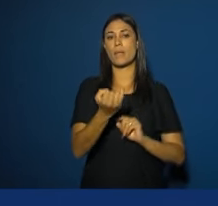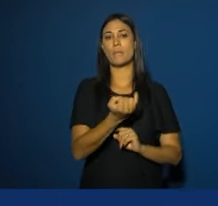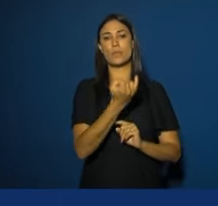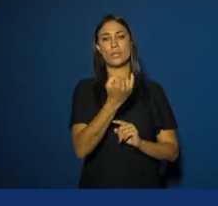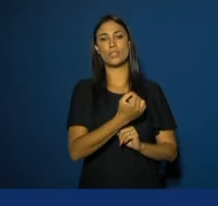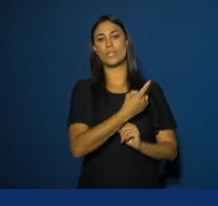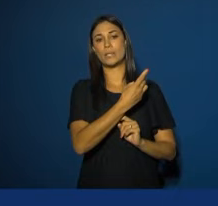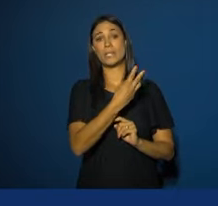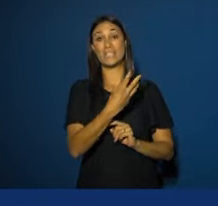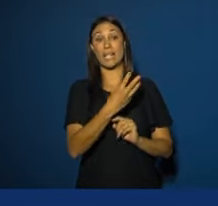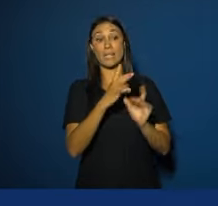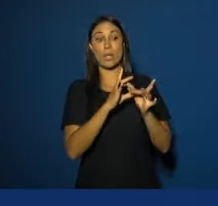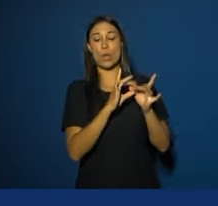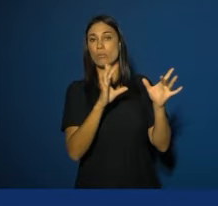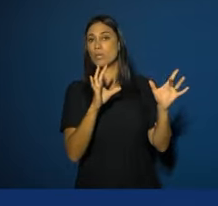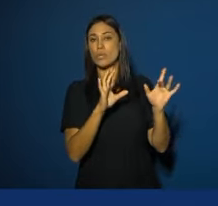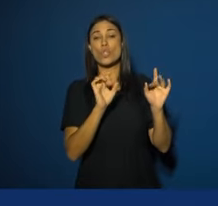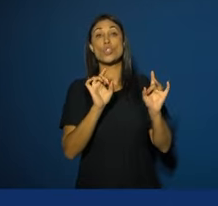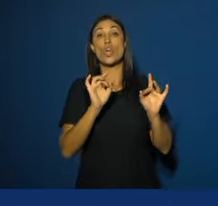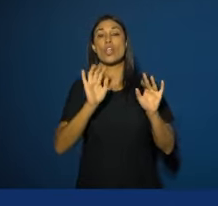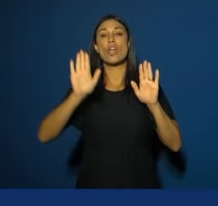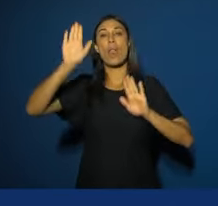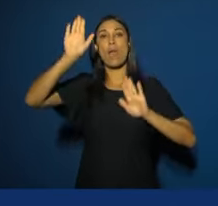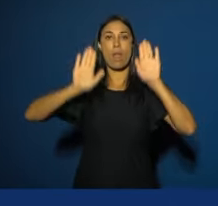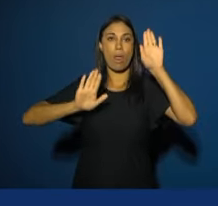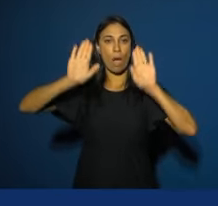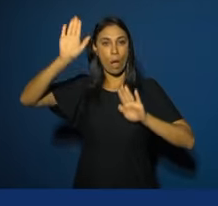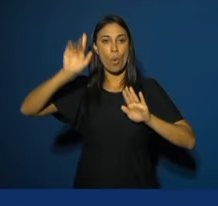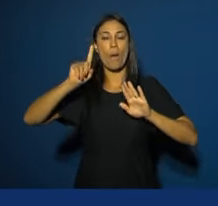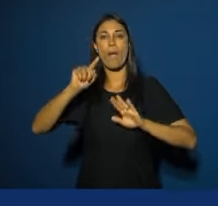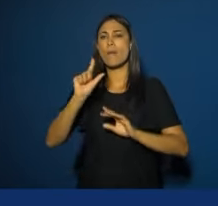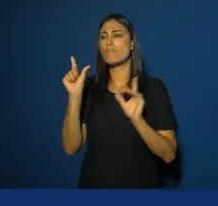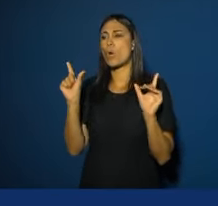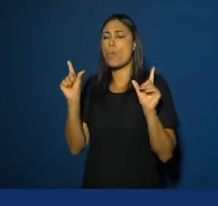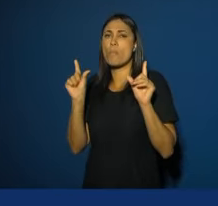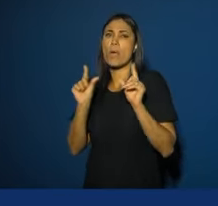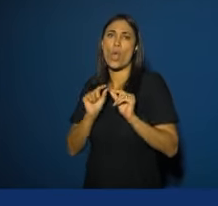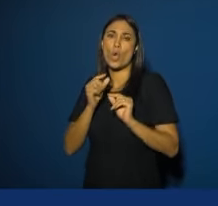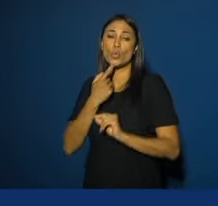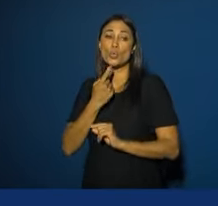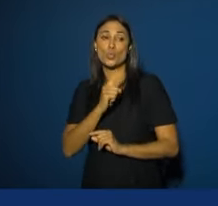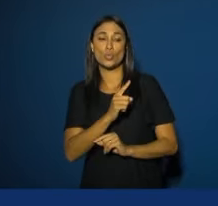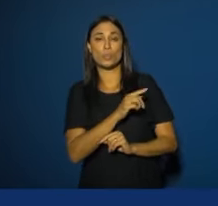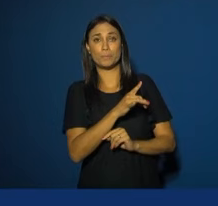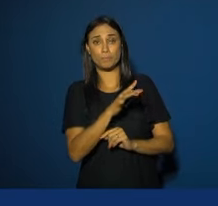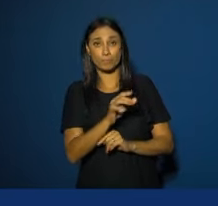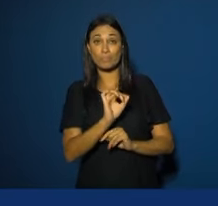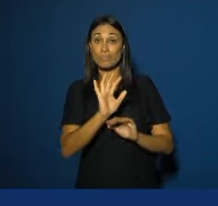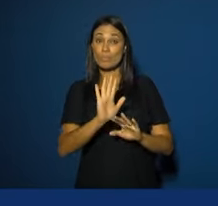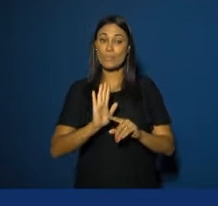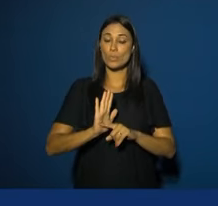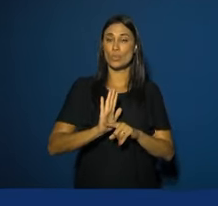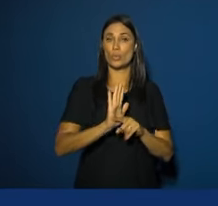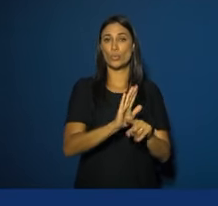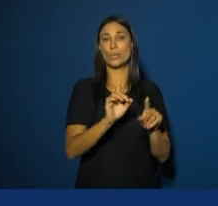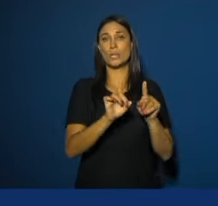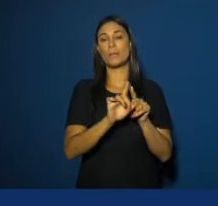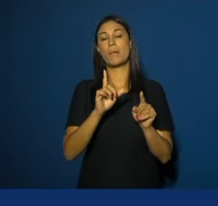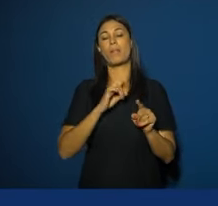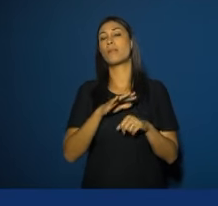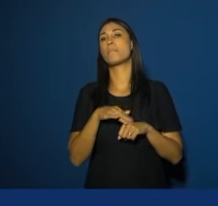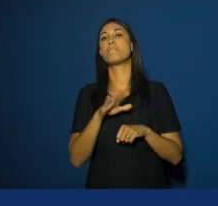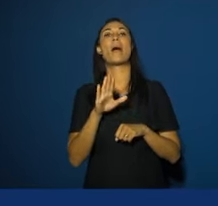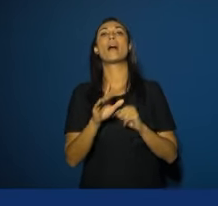133 13 concessões são leilões como Ministro um pouco menores dos últimos ou seja isso ajuda ajuda a ter